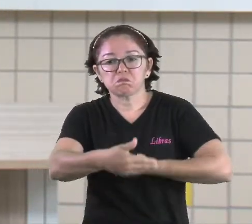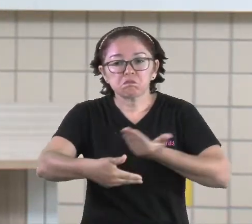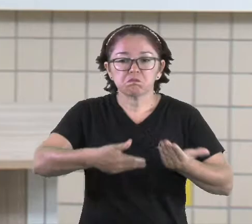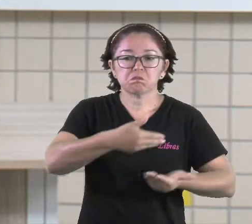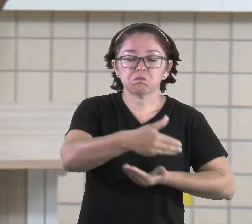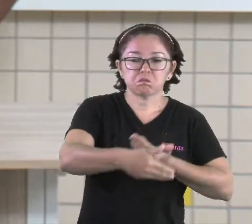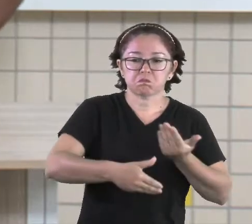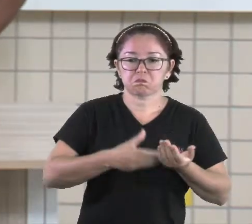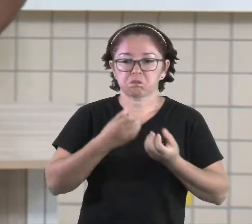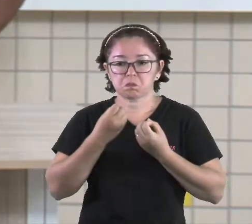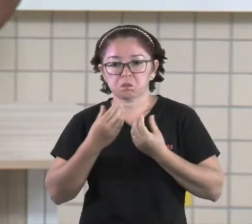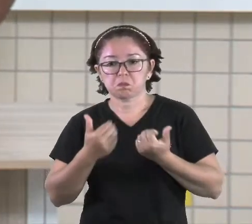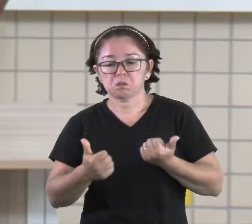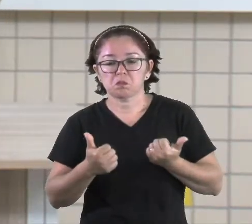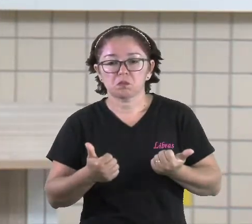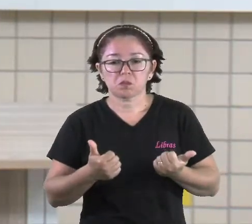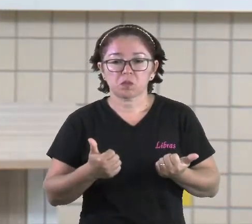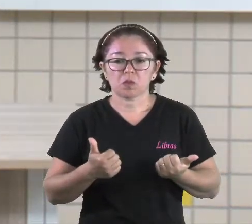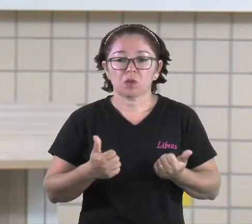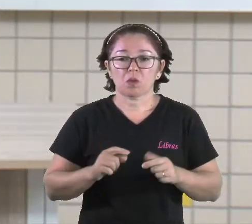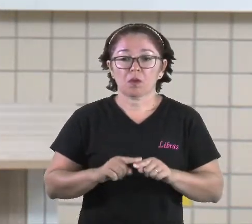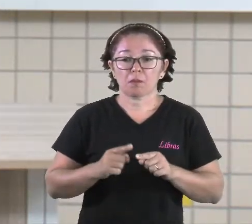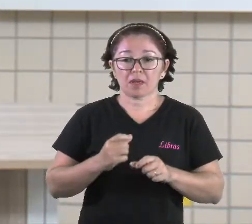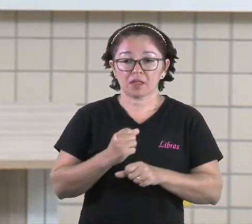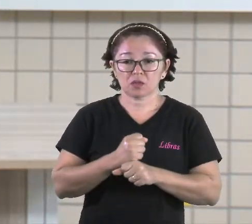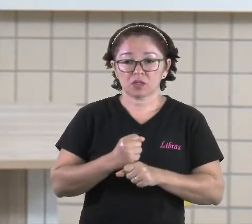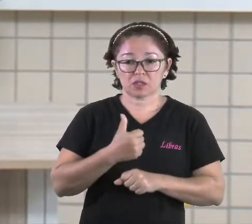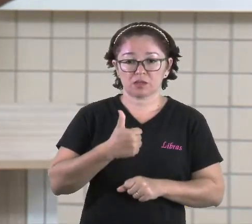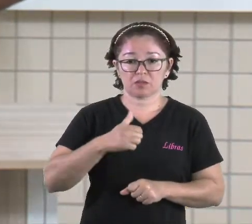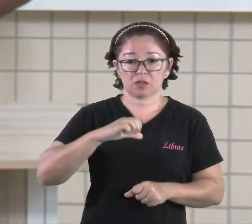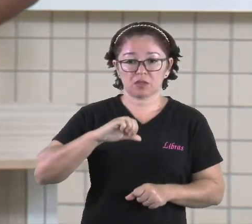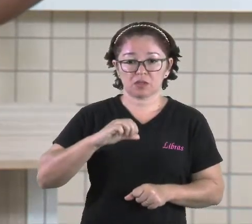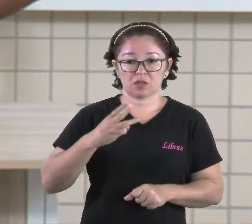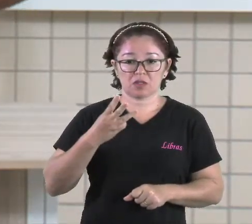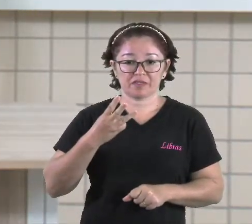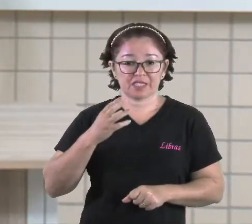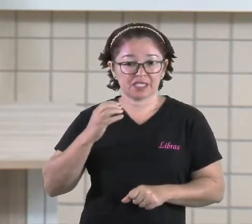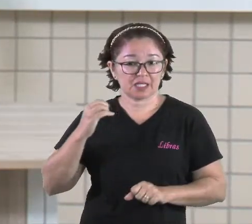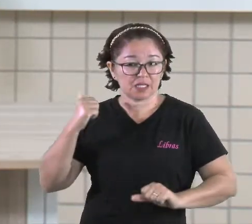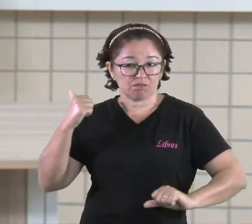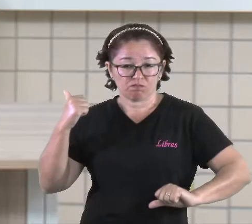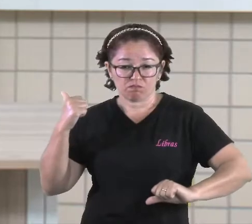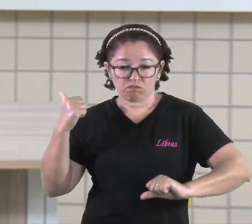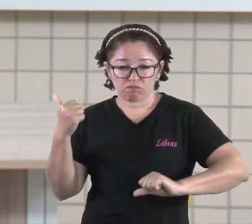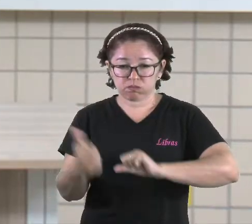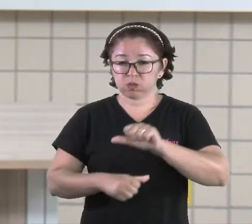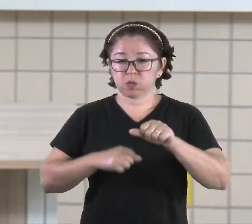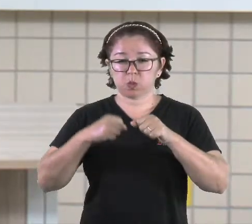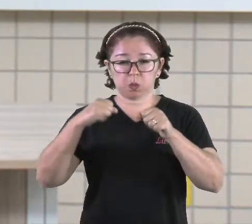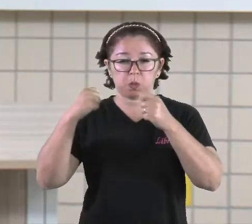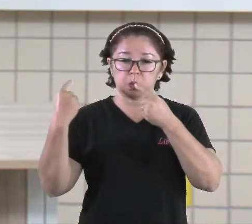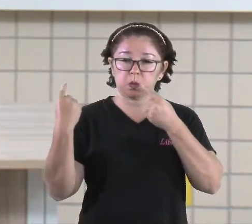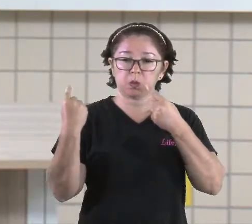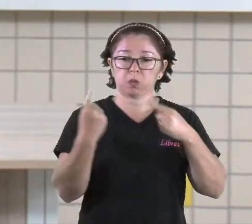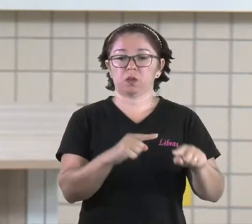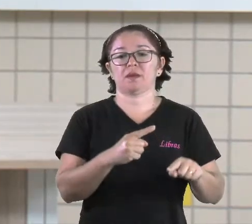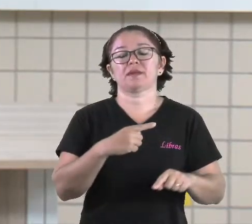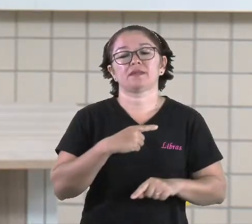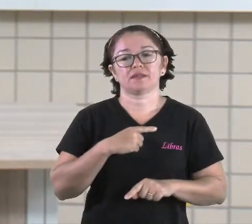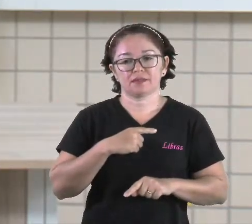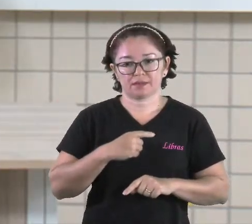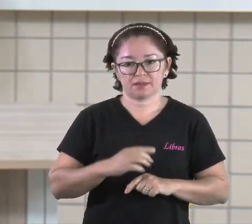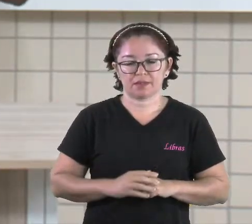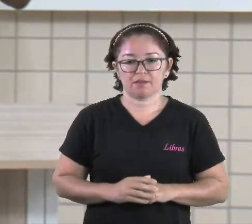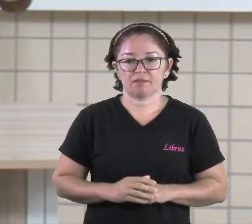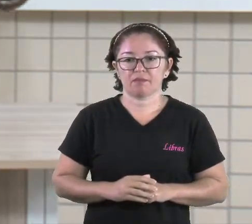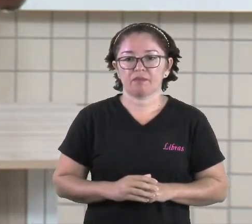aquela política do café com leite, ela chega ao fim. E nós temos então instituída uma nova ordem política,